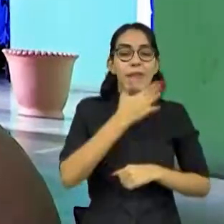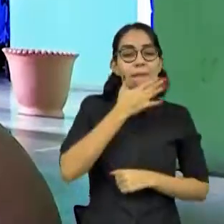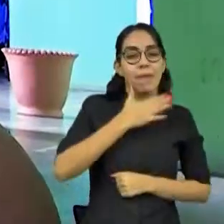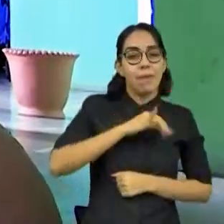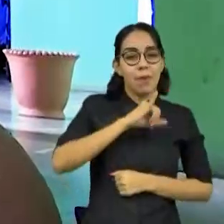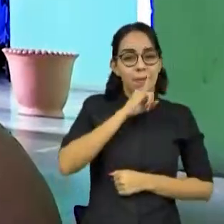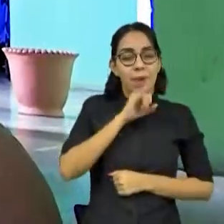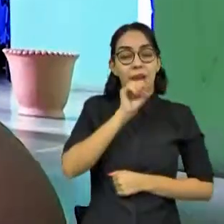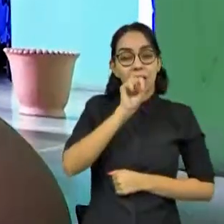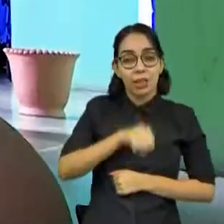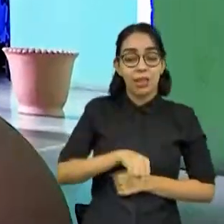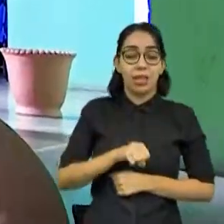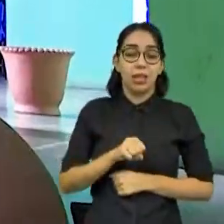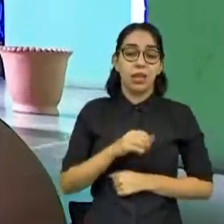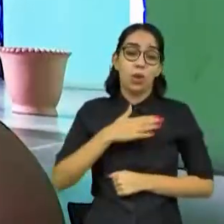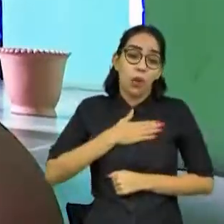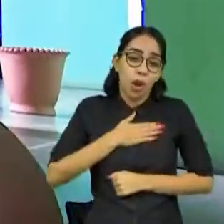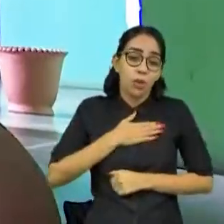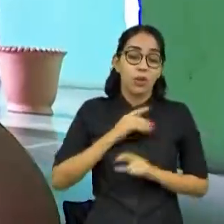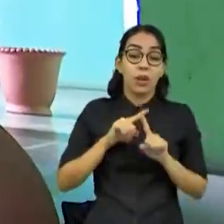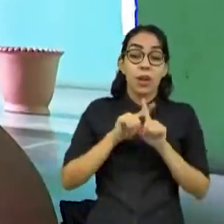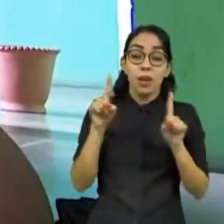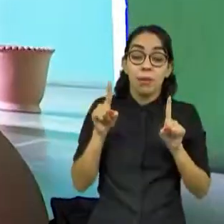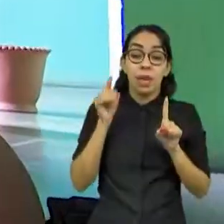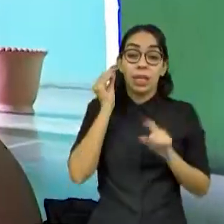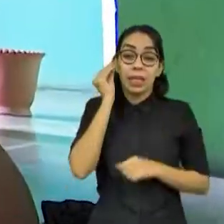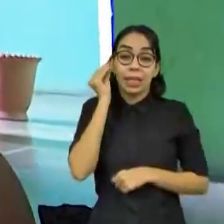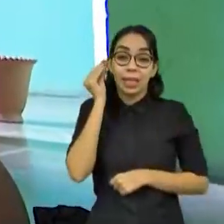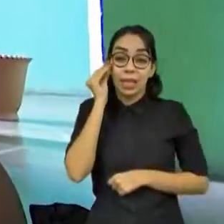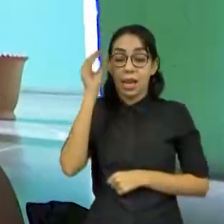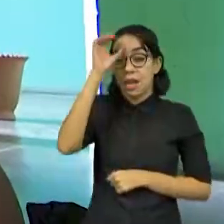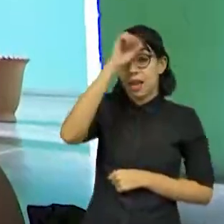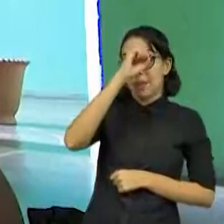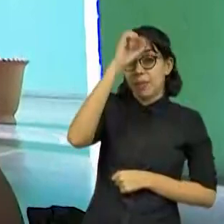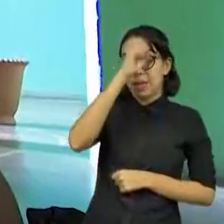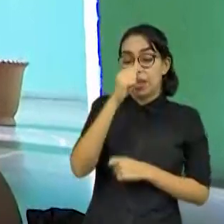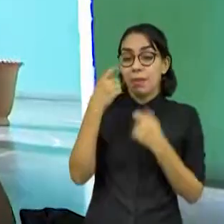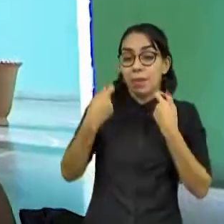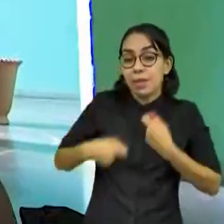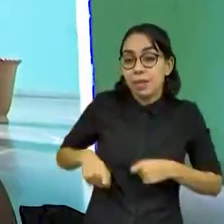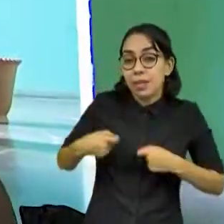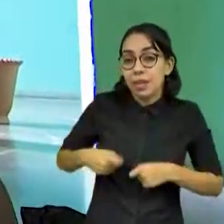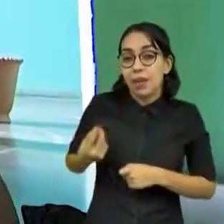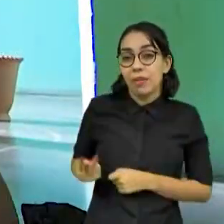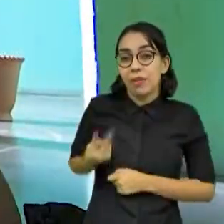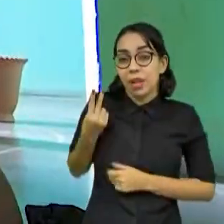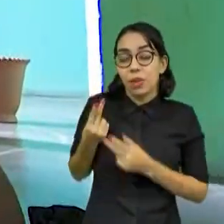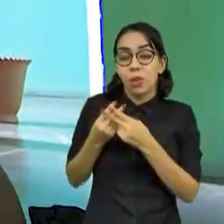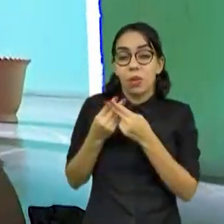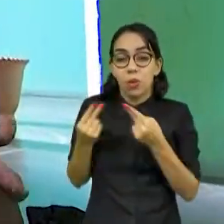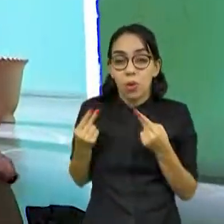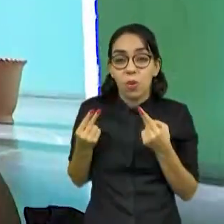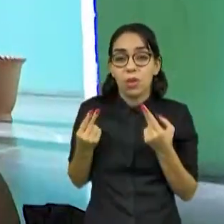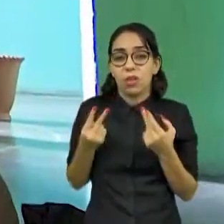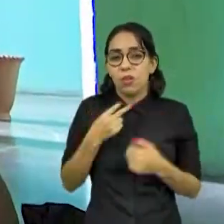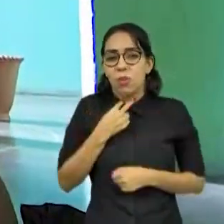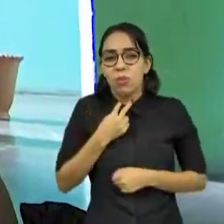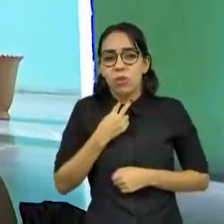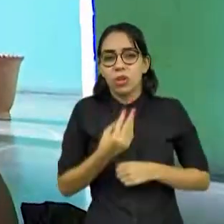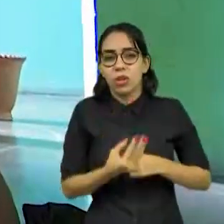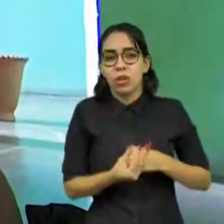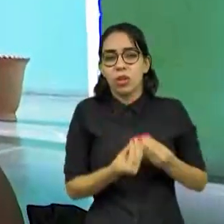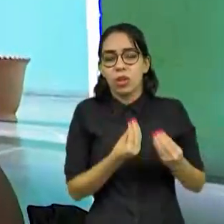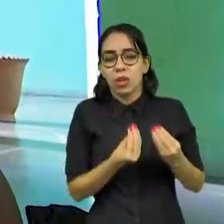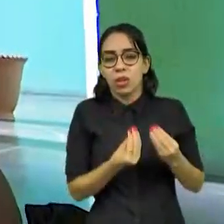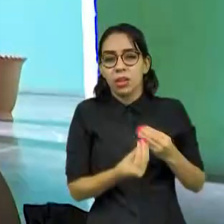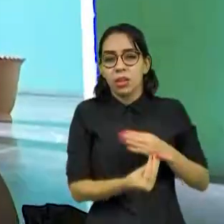fazer louça, porque as precisões nesse tempo eram grandes e ele não podia dar, né? Uhum. Aí tinha que a gente